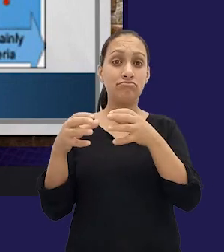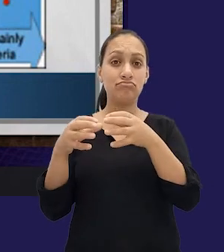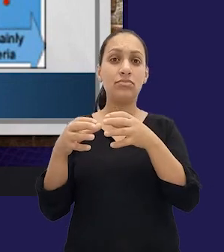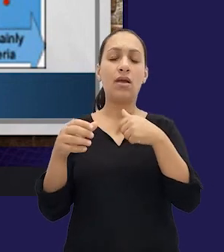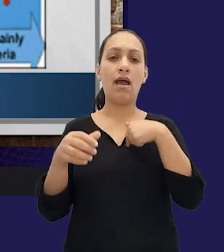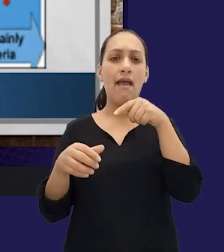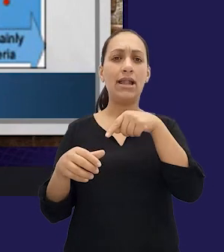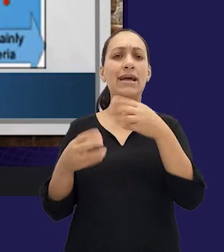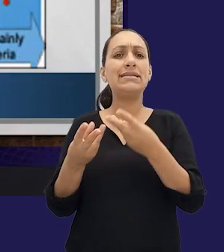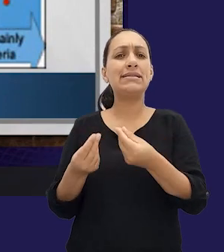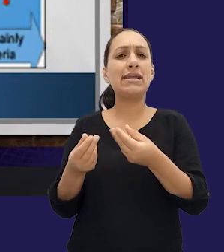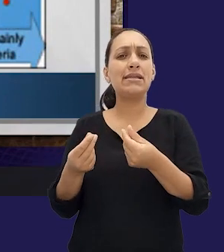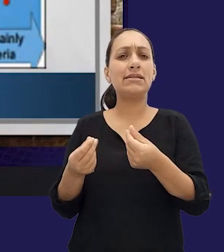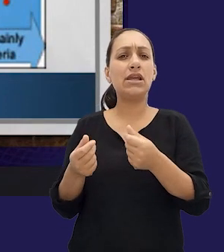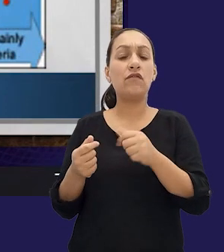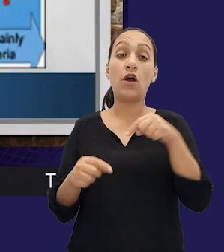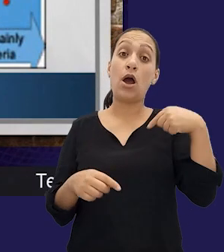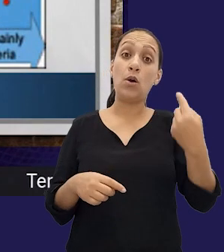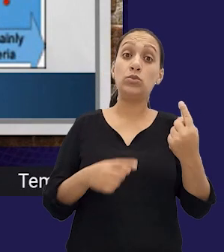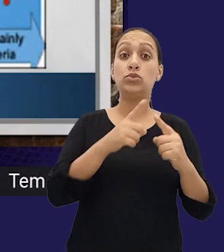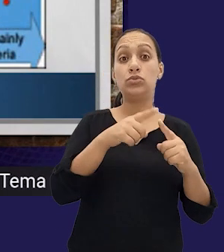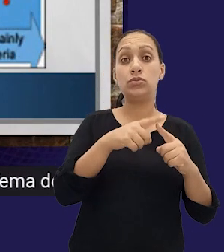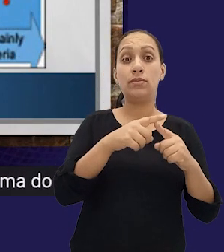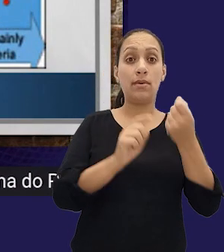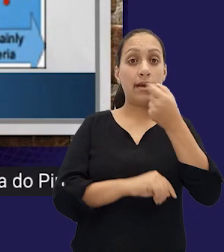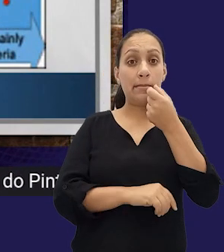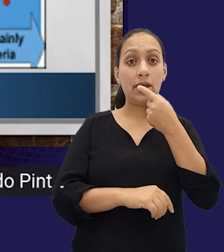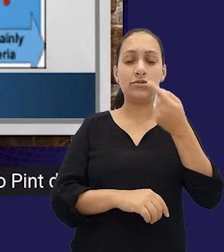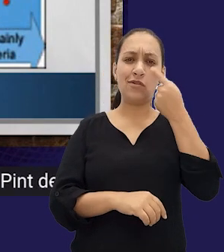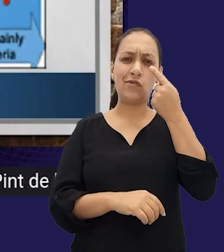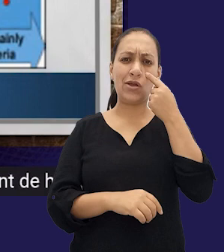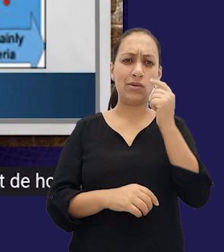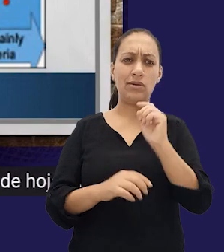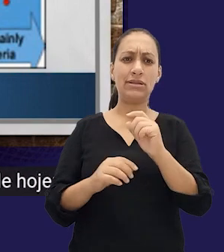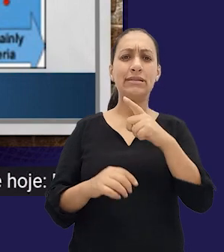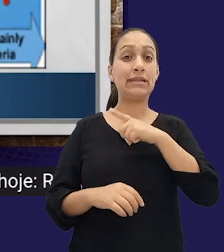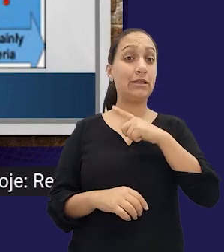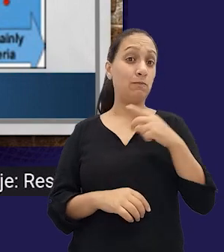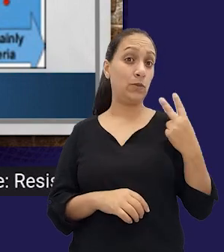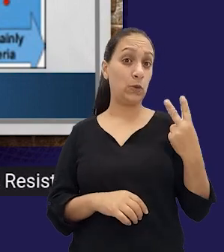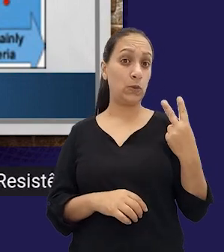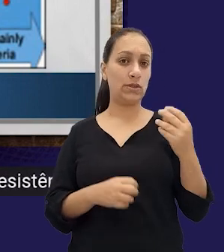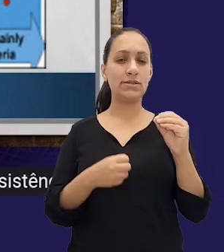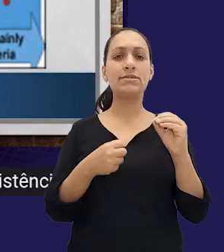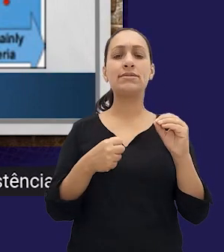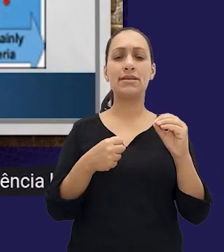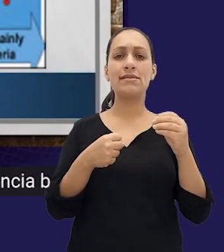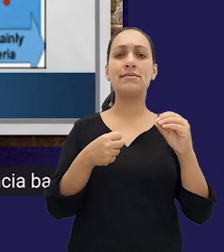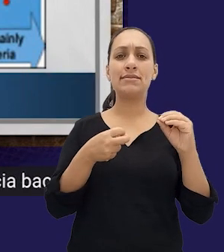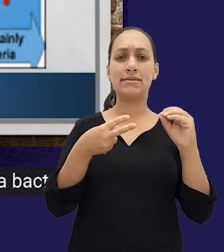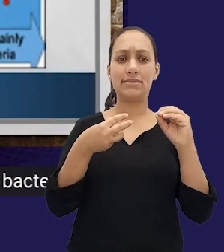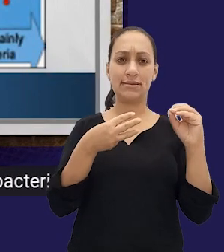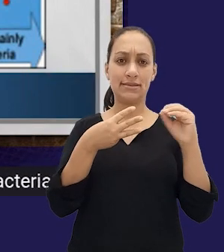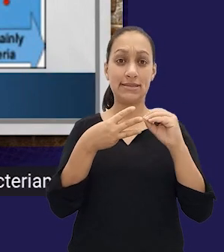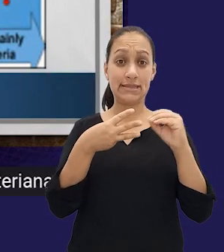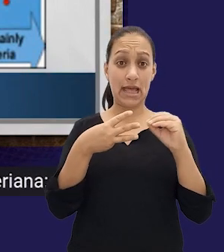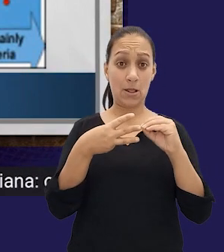dado antibiótico. E no meio dessa população, vocês veem que tem 2 células bacterianas que são